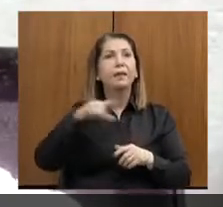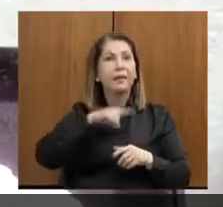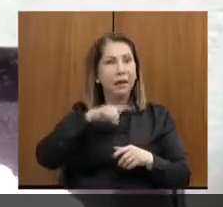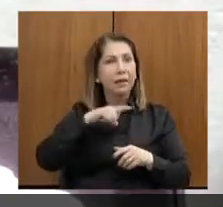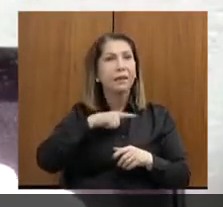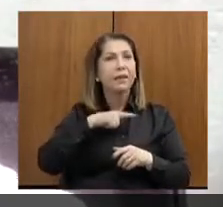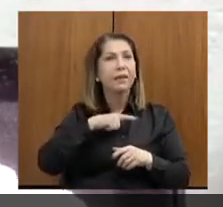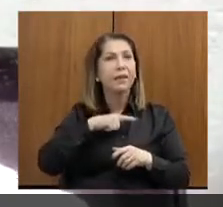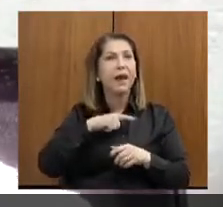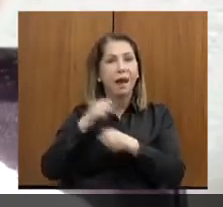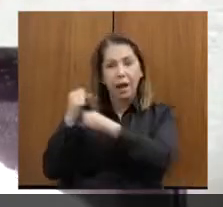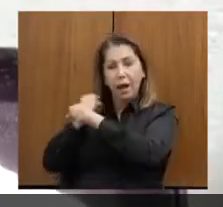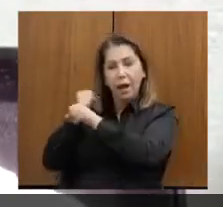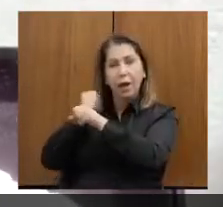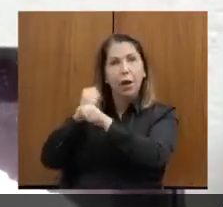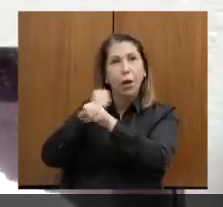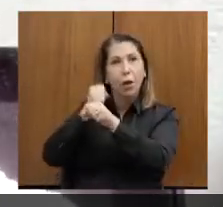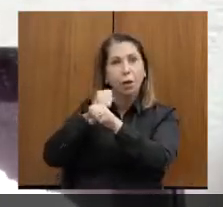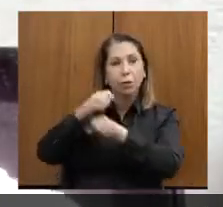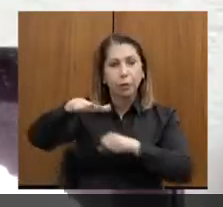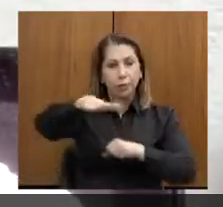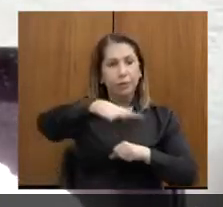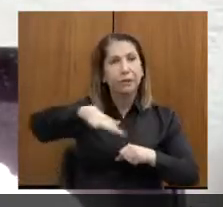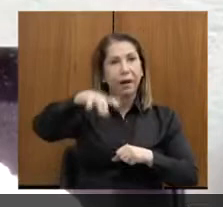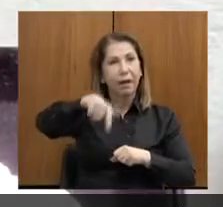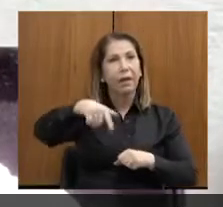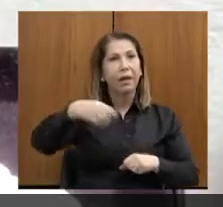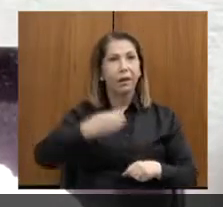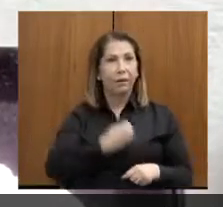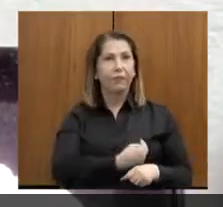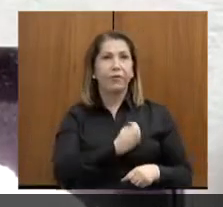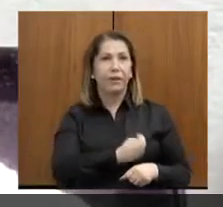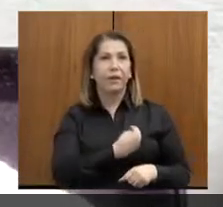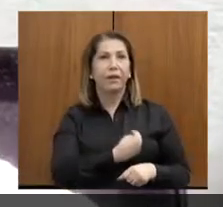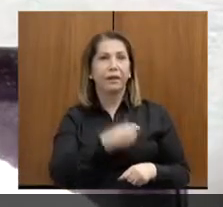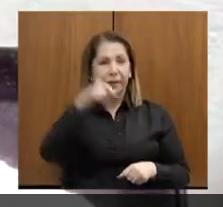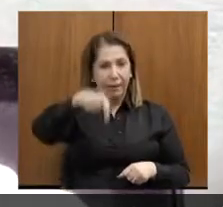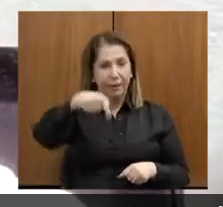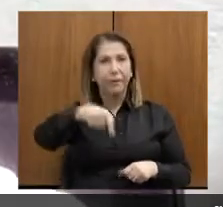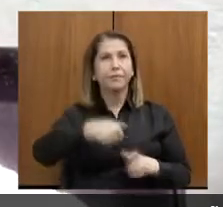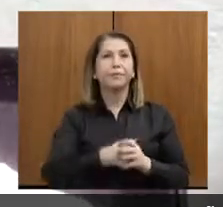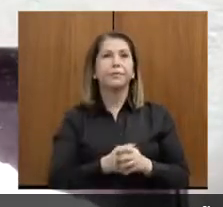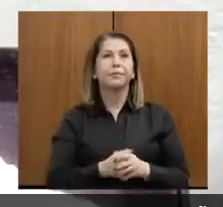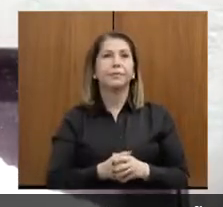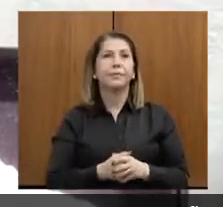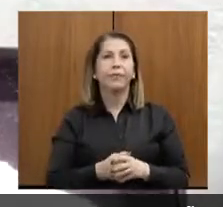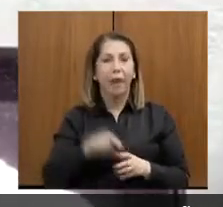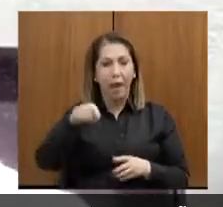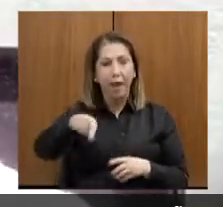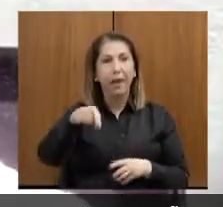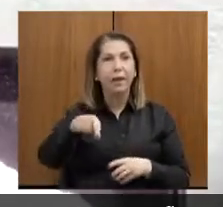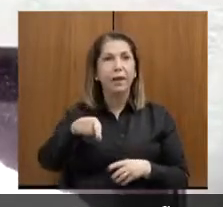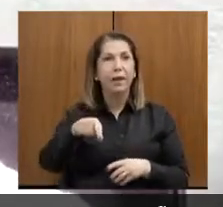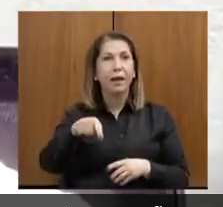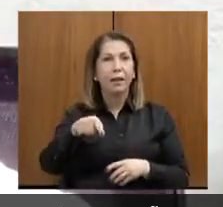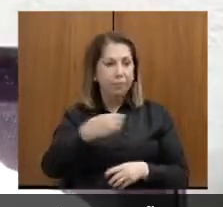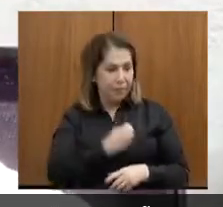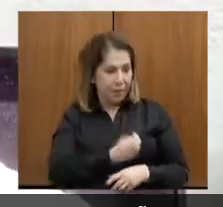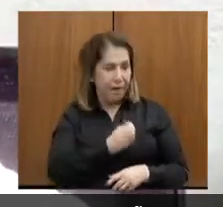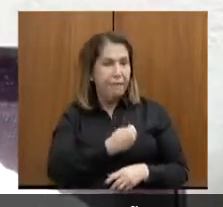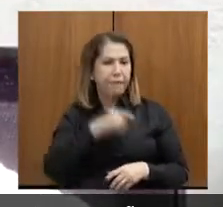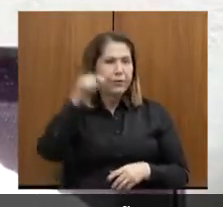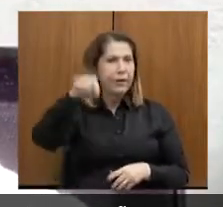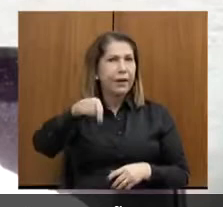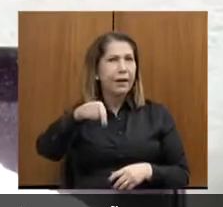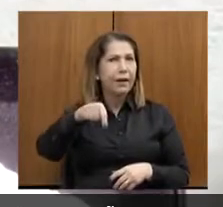existiu desde muito tempo nesse território e a persistência né do da das da vida e da